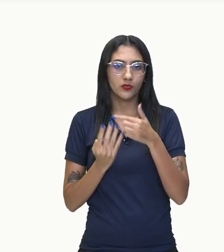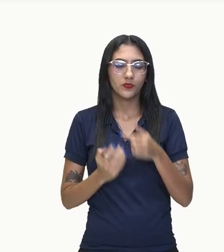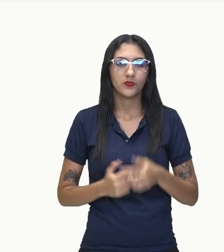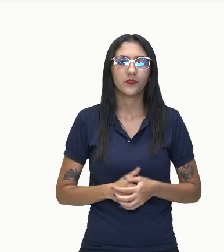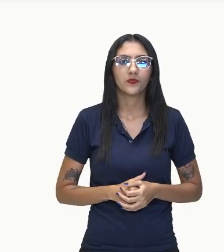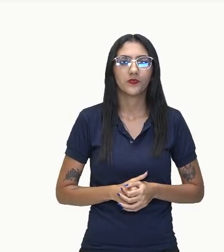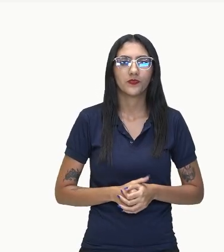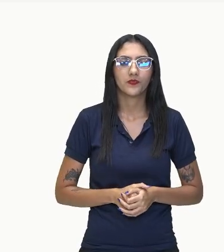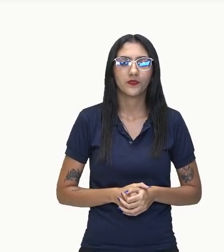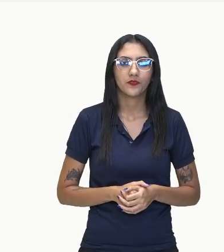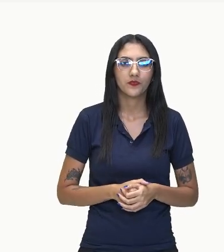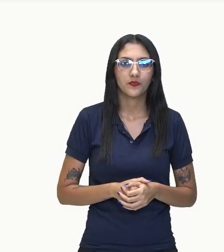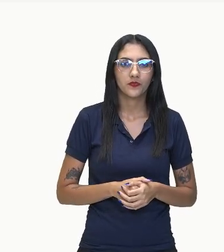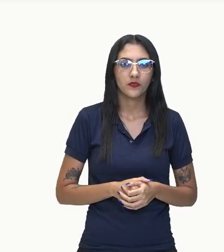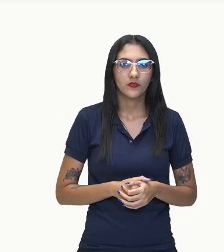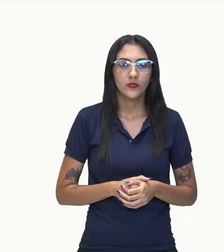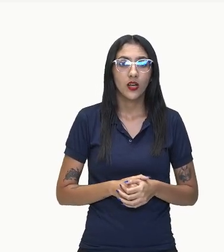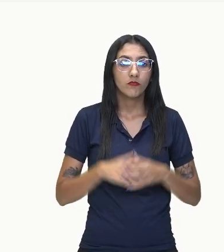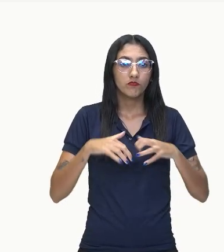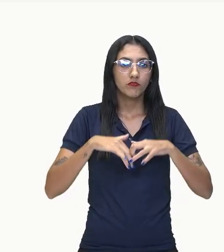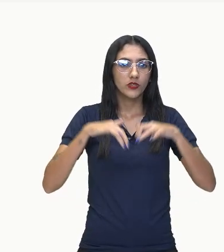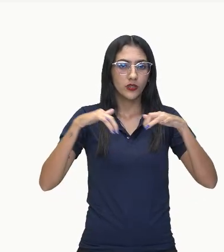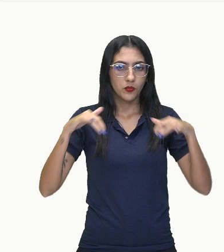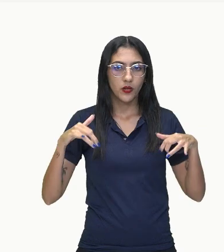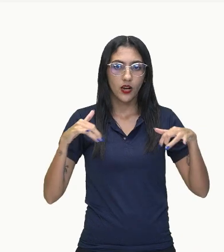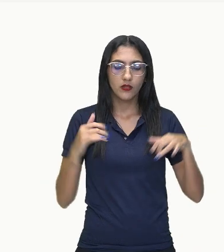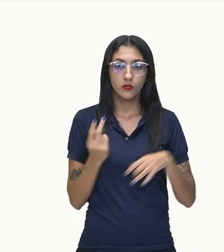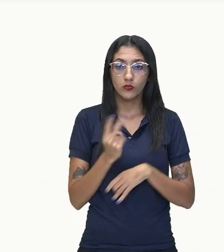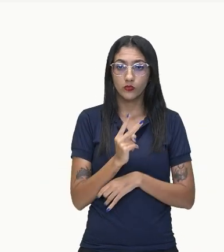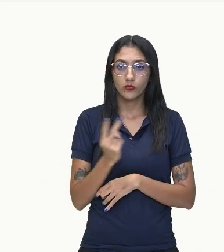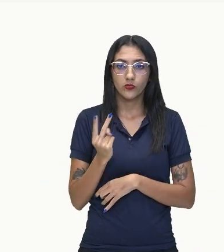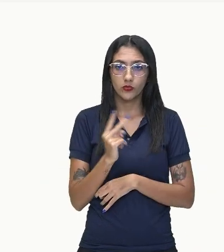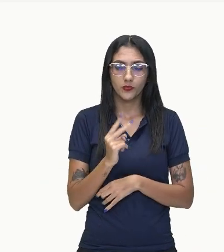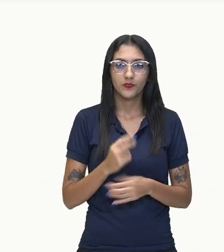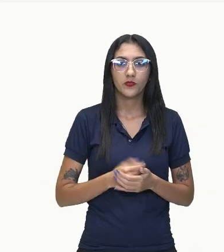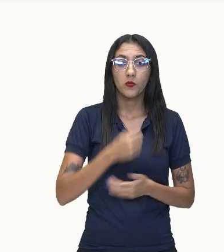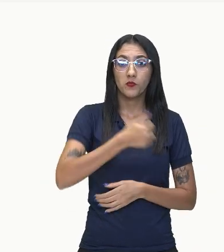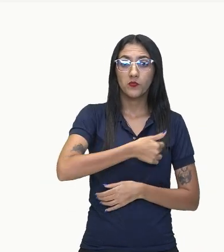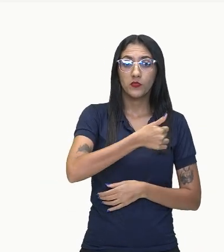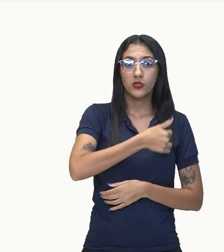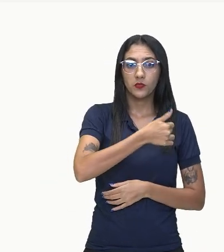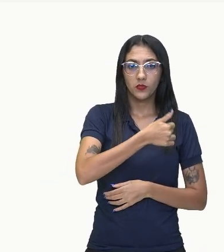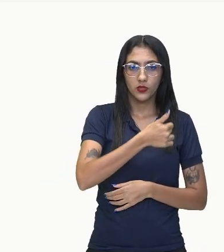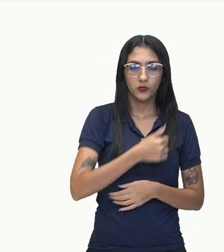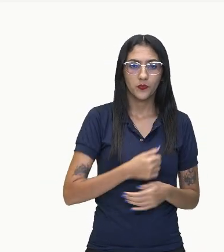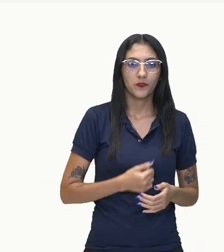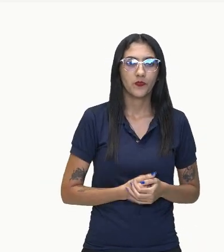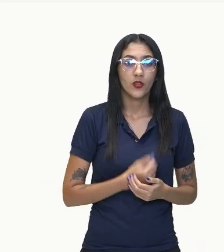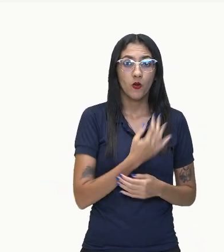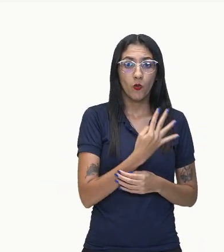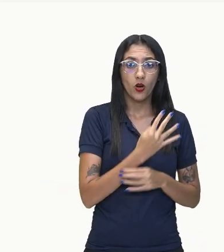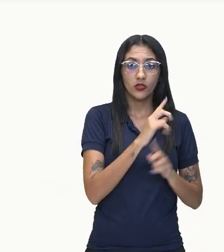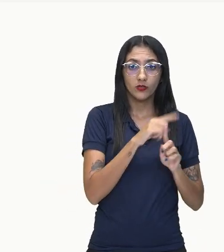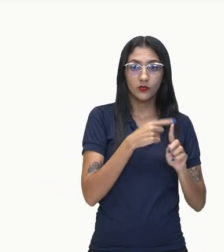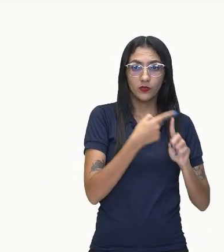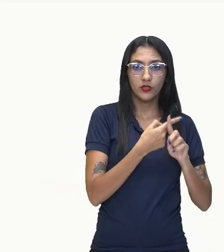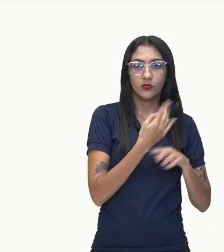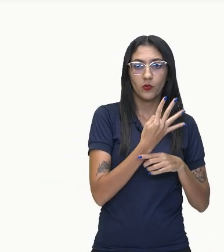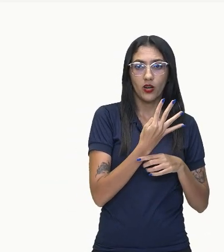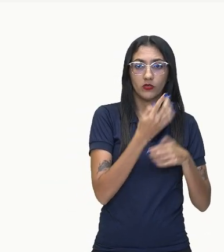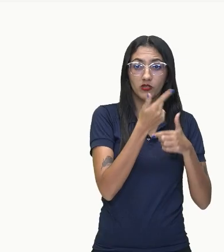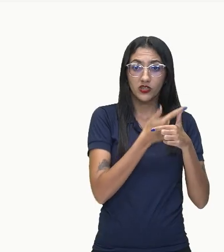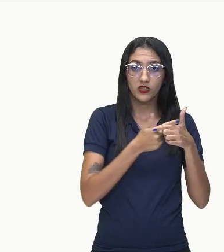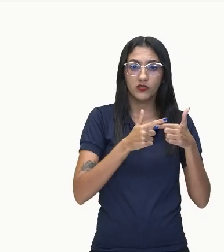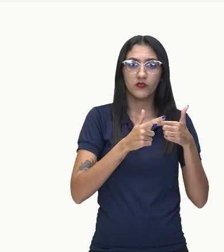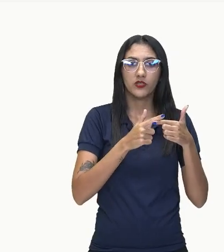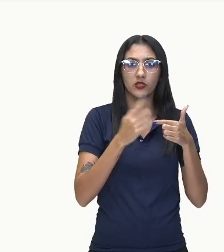4. E agora a gente vai separar os dois zeros. O primeiro zero vai ser 4 mais 4 dividido por 4,